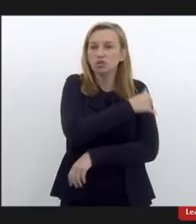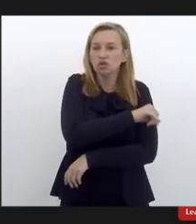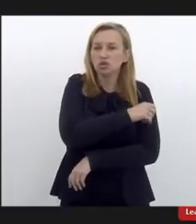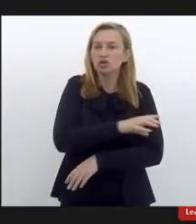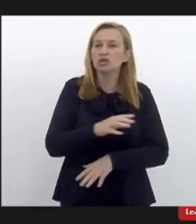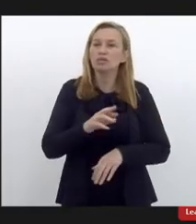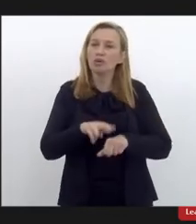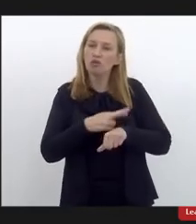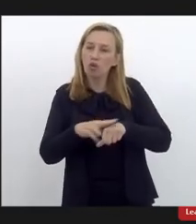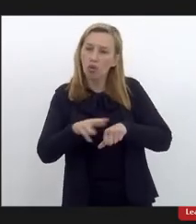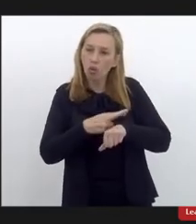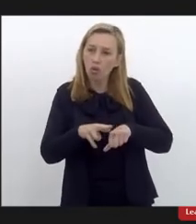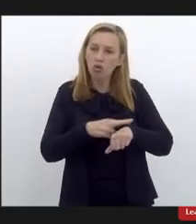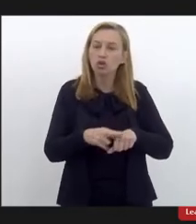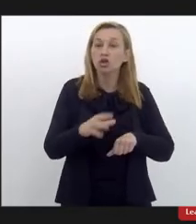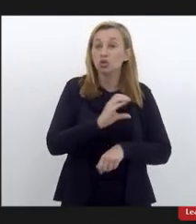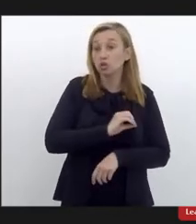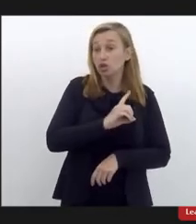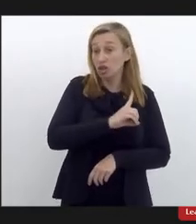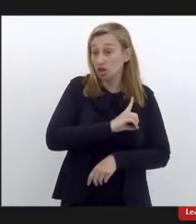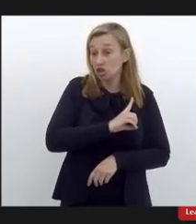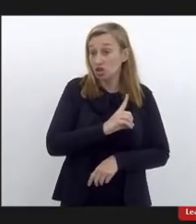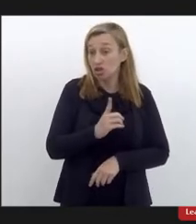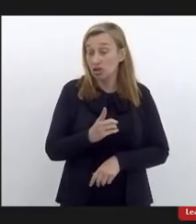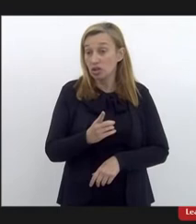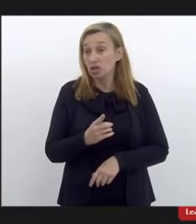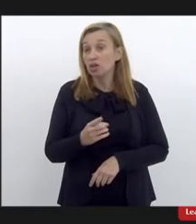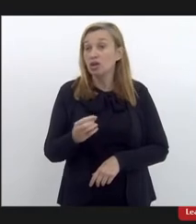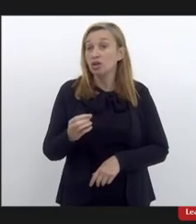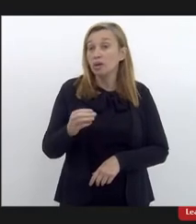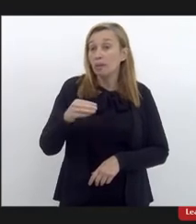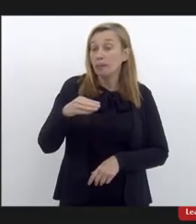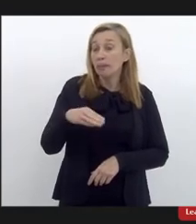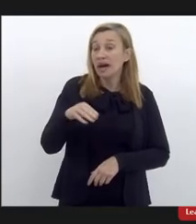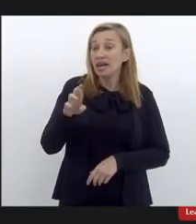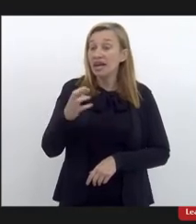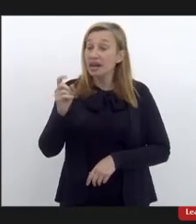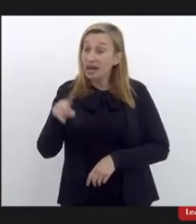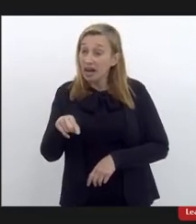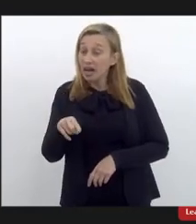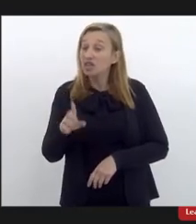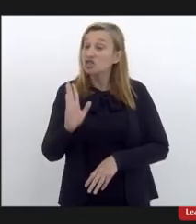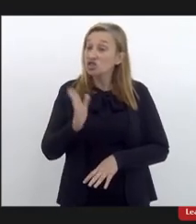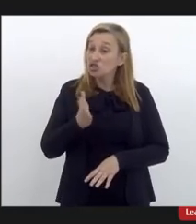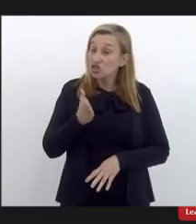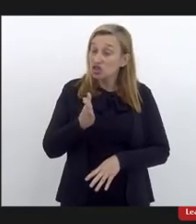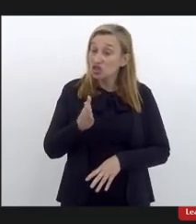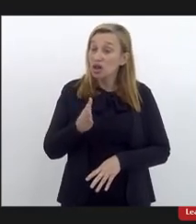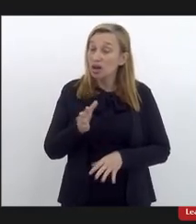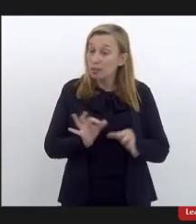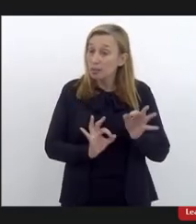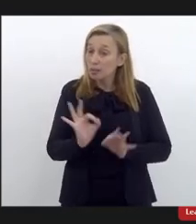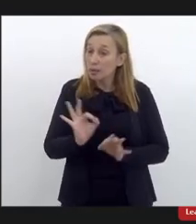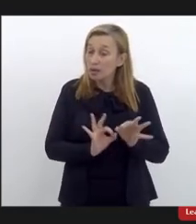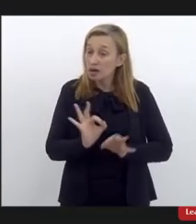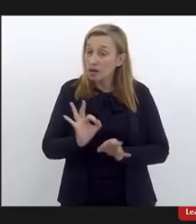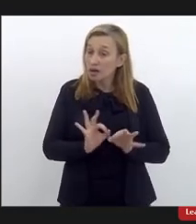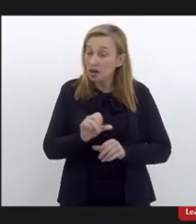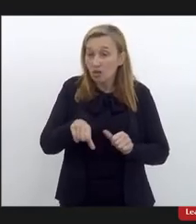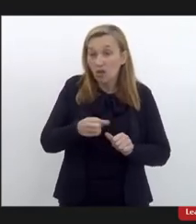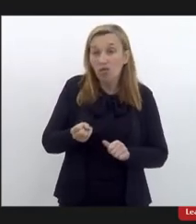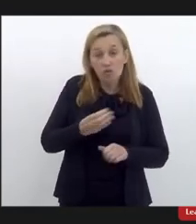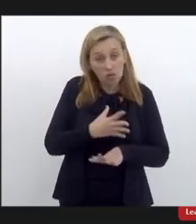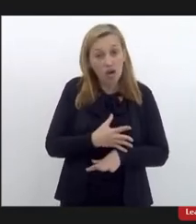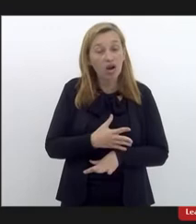de Belford Roxo, como é o caso de Duque de Caxias, como é o caso recente de Maricá, que já atualizaram os seus planos e já têm